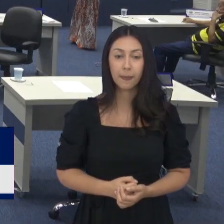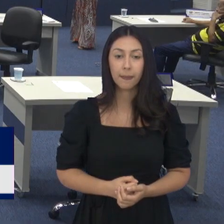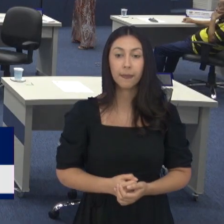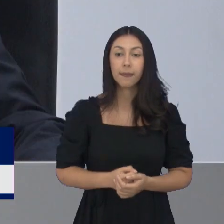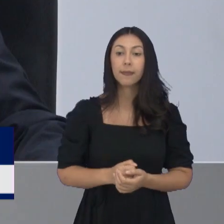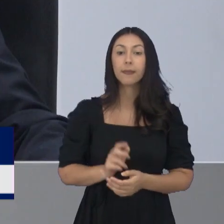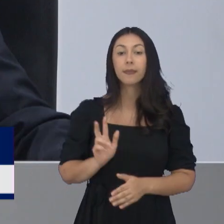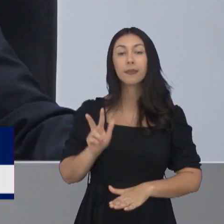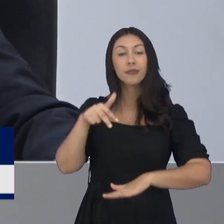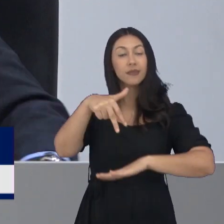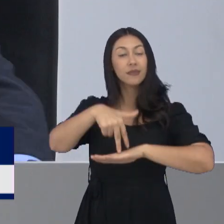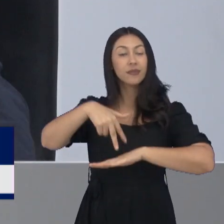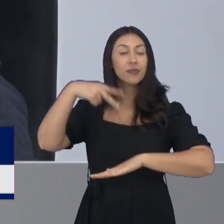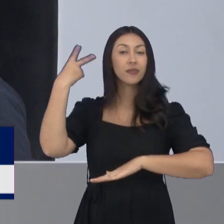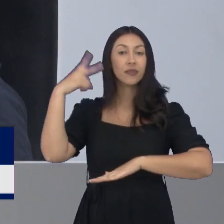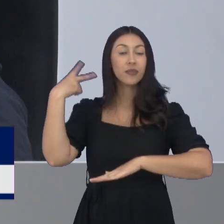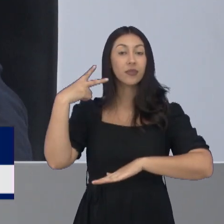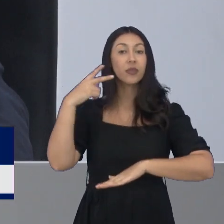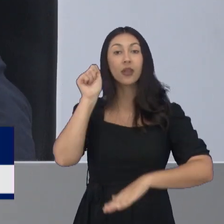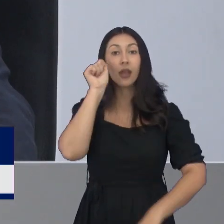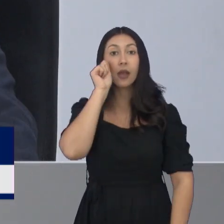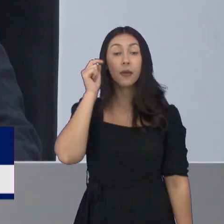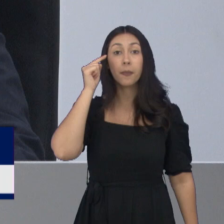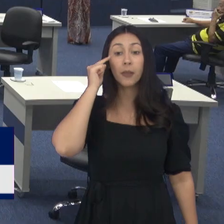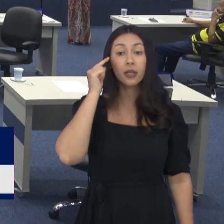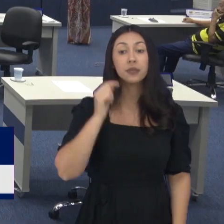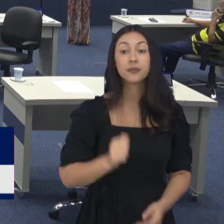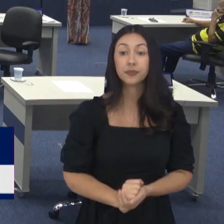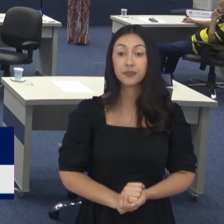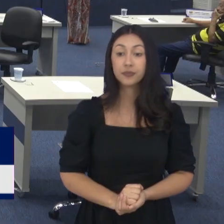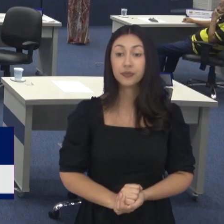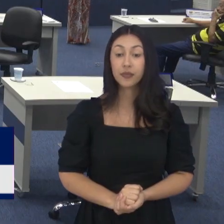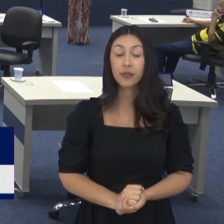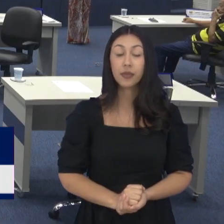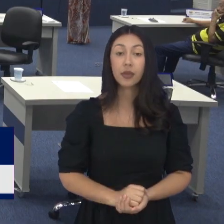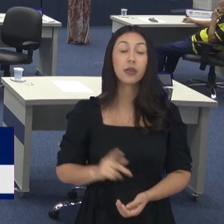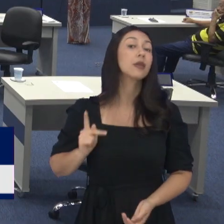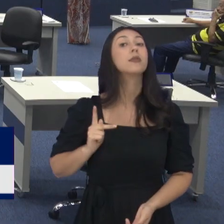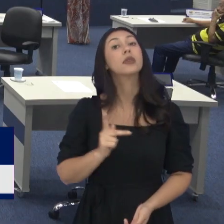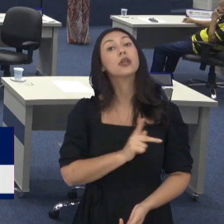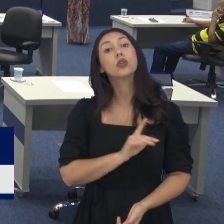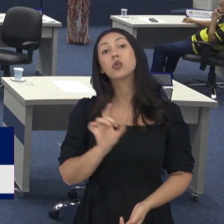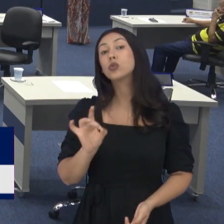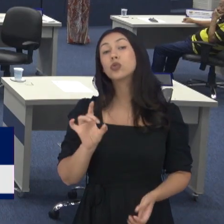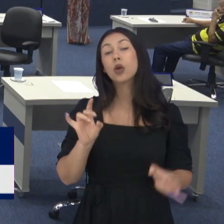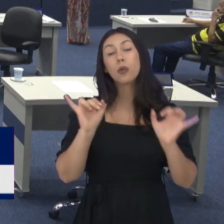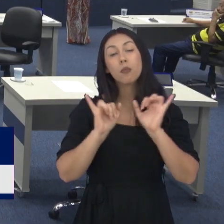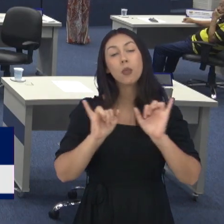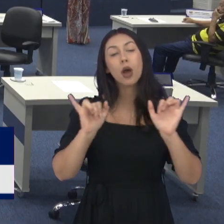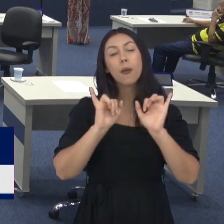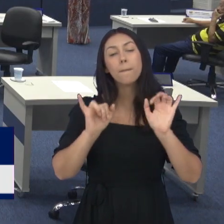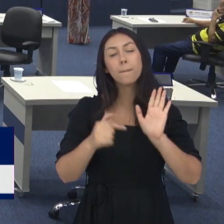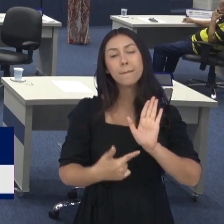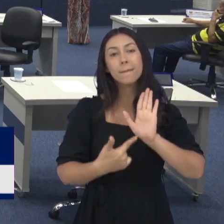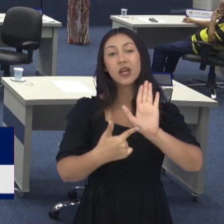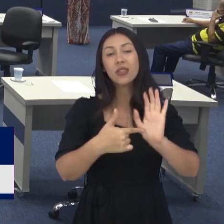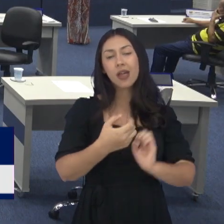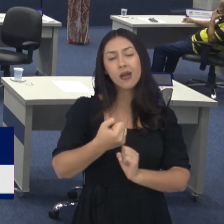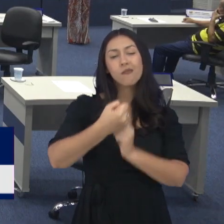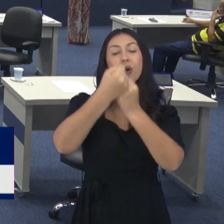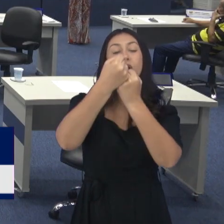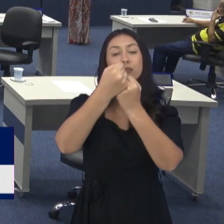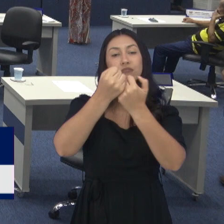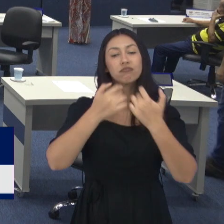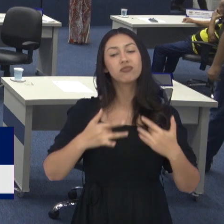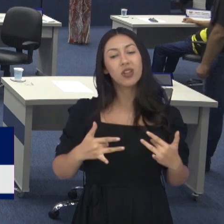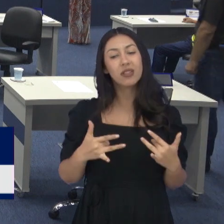Questão de ordem, a vereadora Amélia Nunes. Senhor presidente, para registrar todo o apoio e